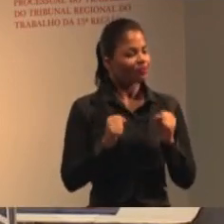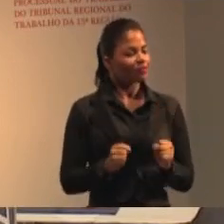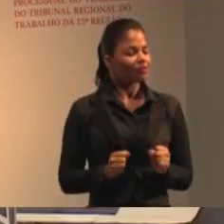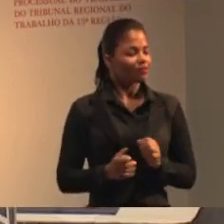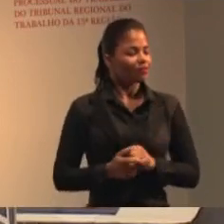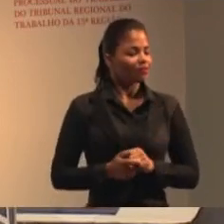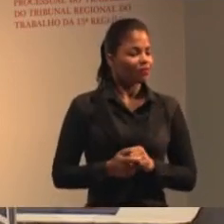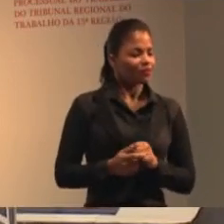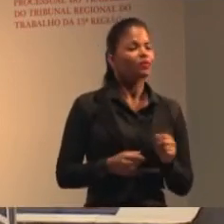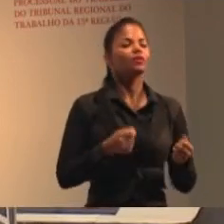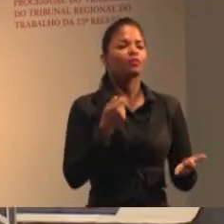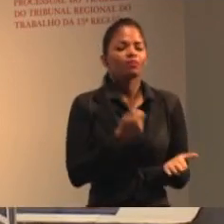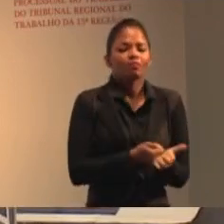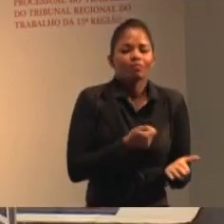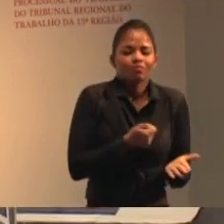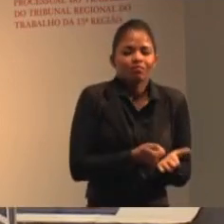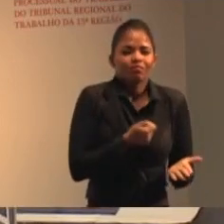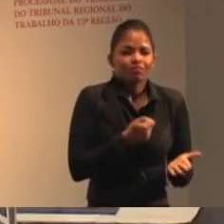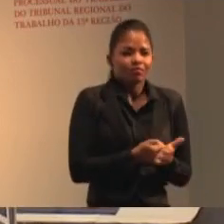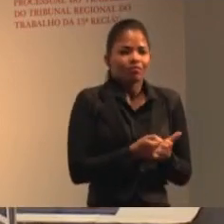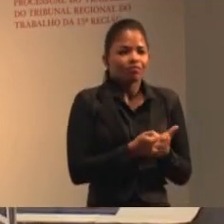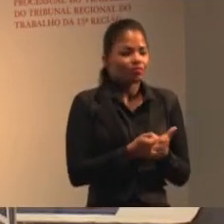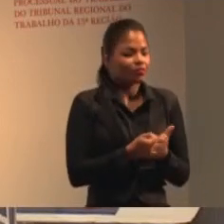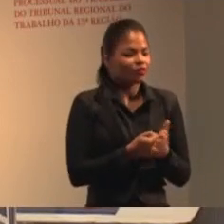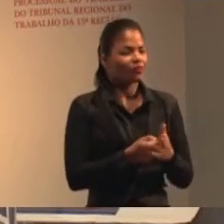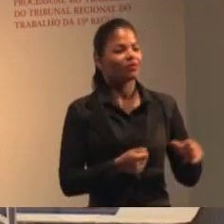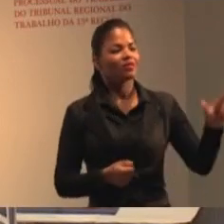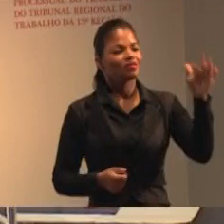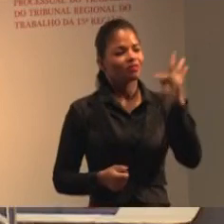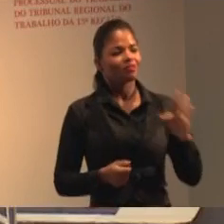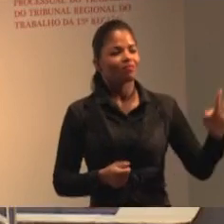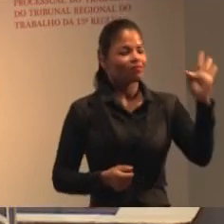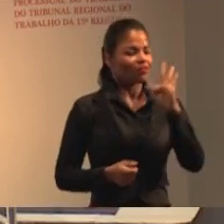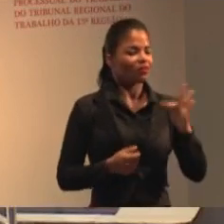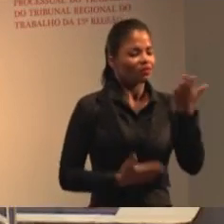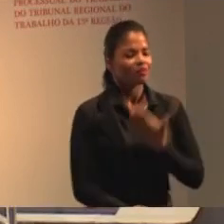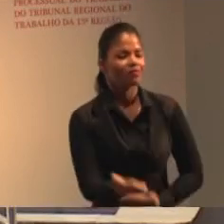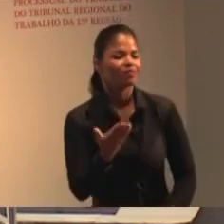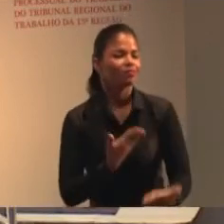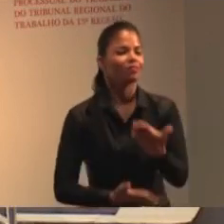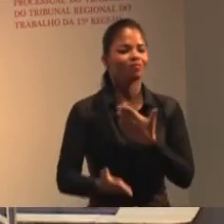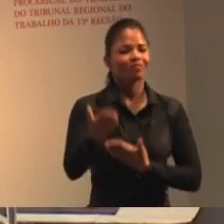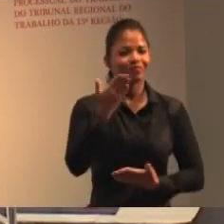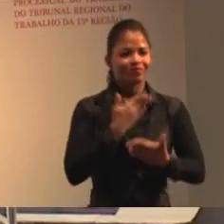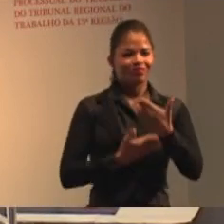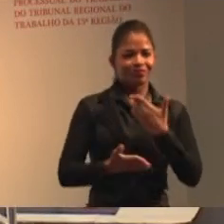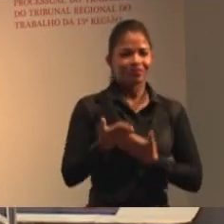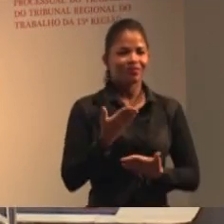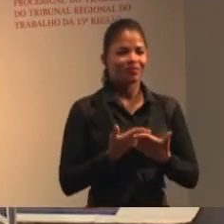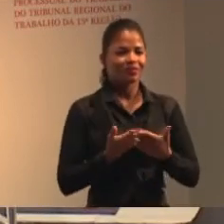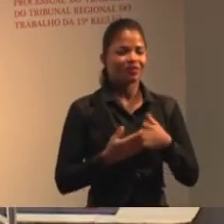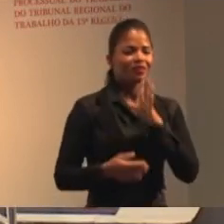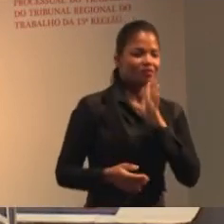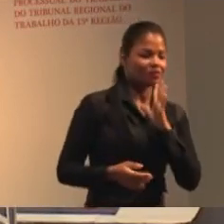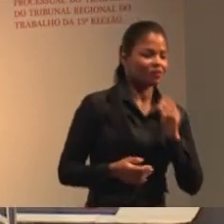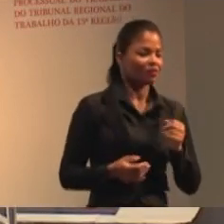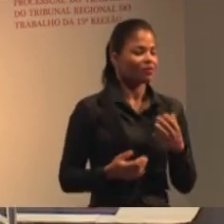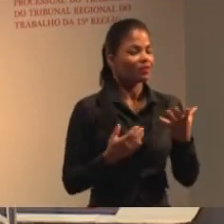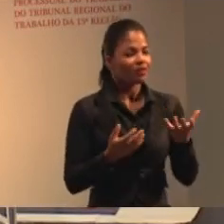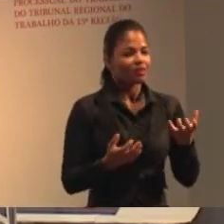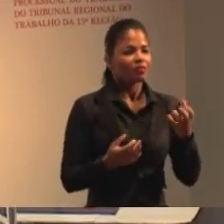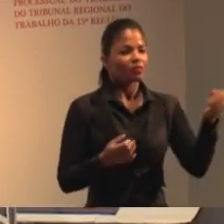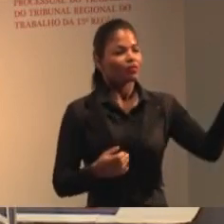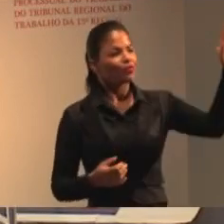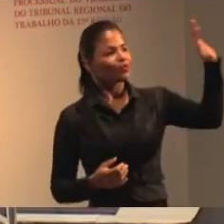podemos e devemos, como as universidades, compartilhar conhecimento. Queremos ser